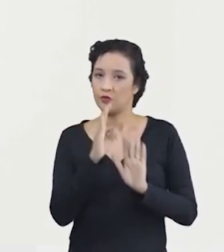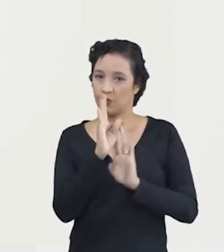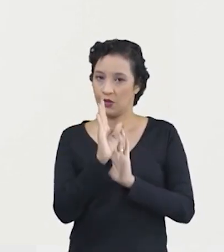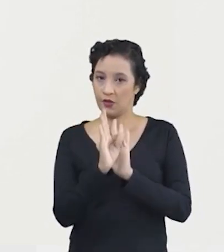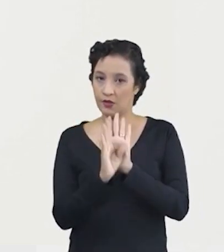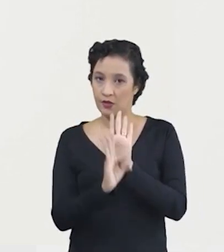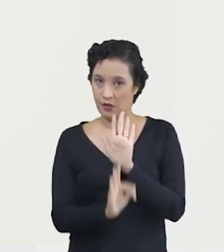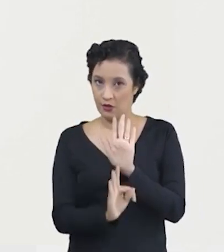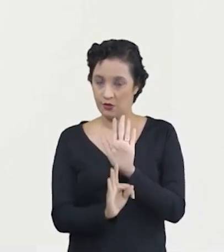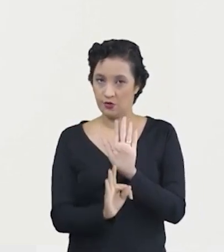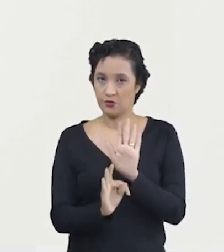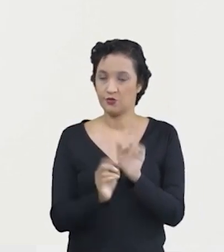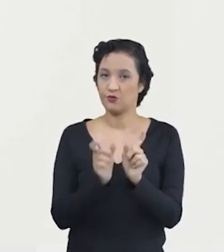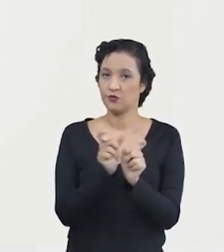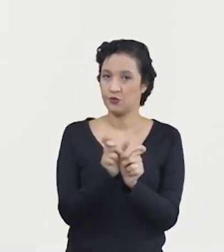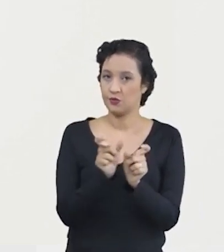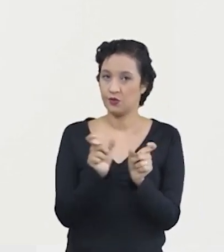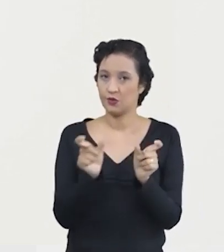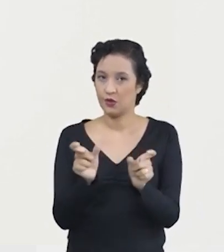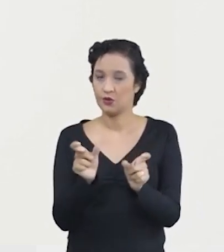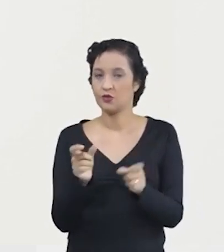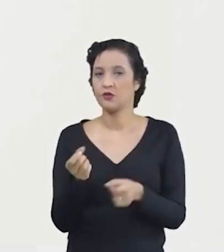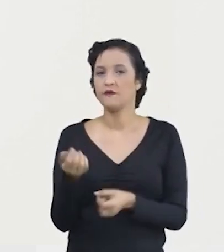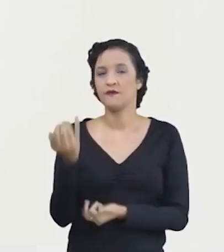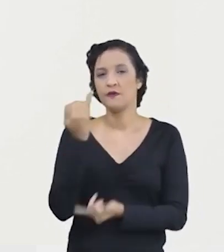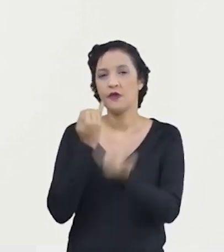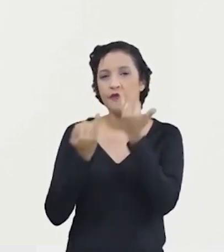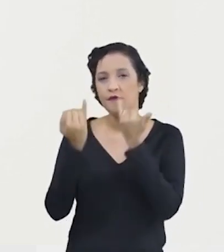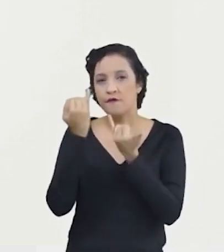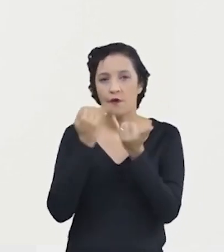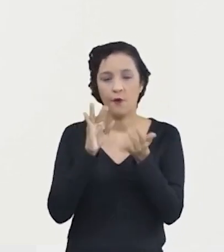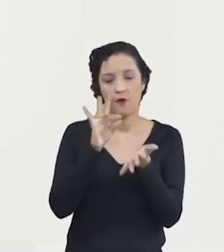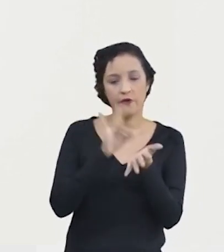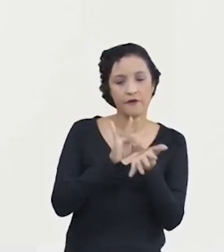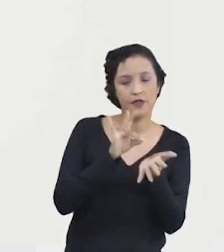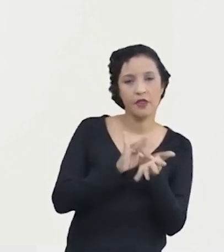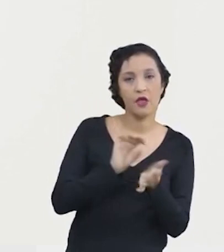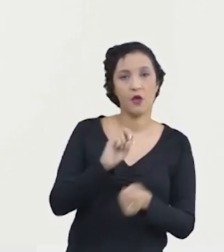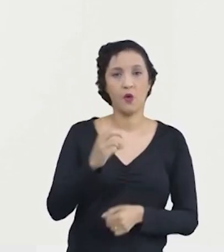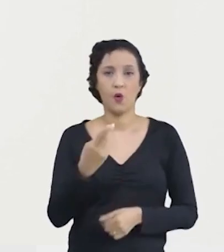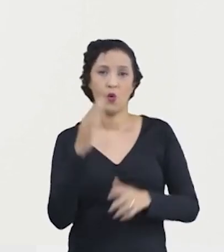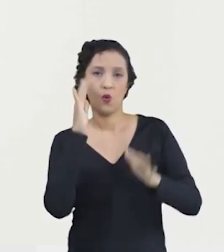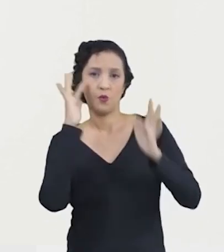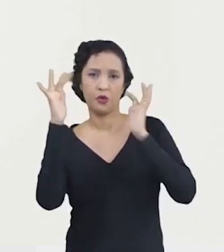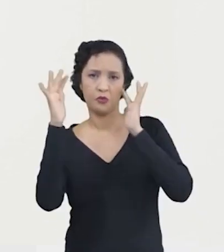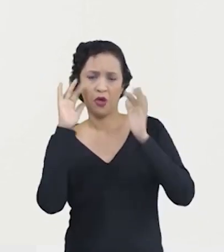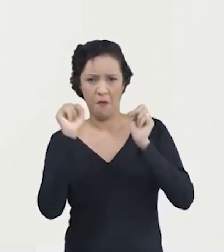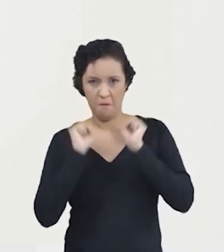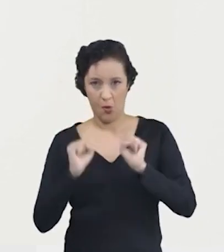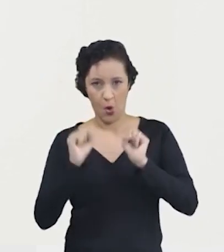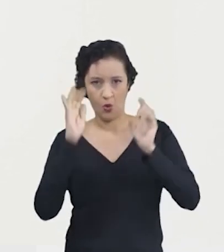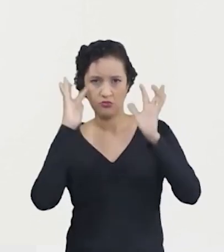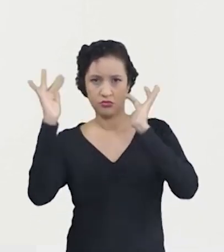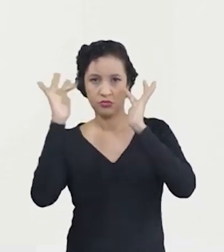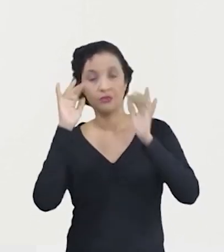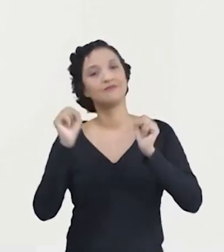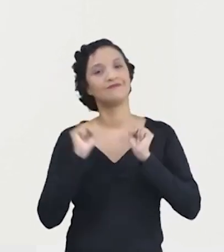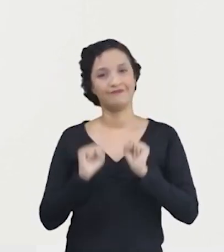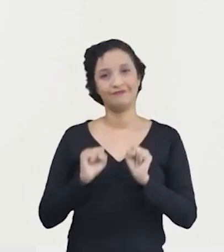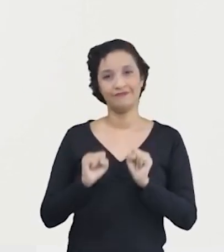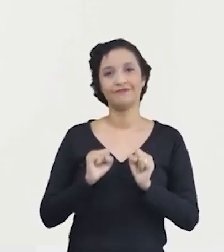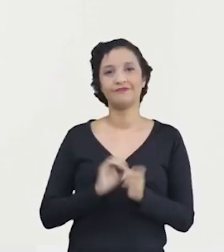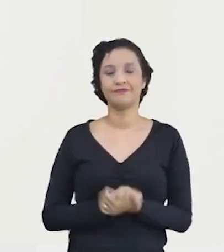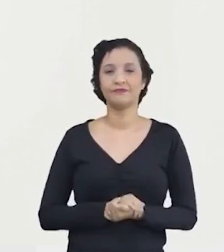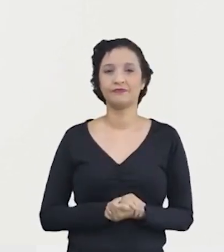denotativos transmitem informações de uma realidade concreta ou imaginária. Pode ser imaginária, professora? Pode, sem